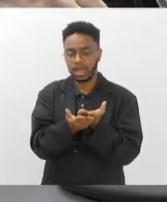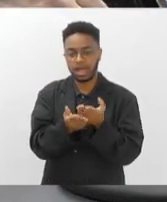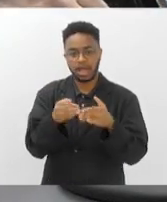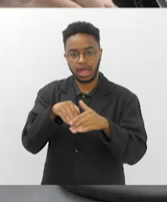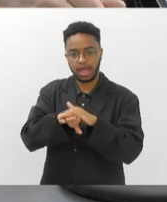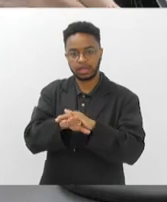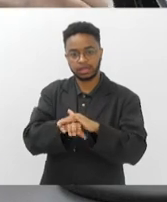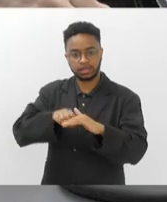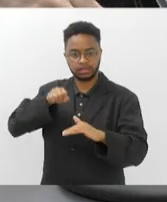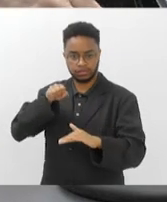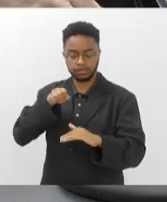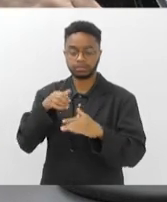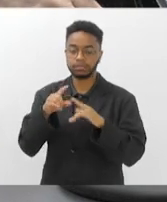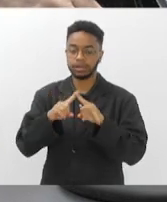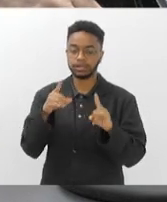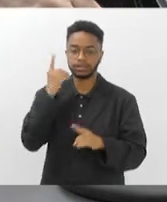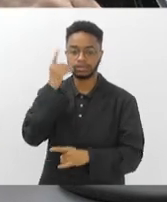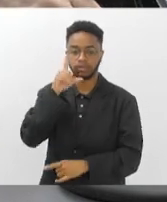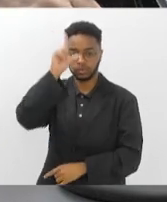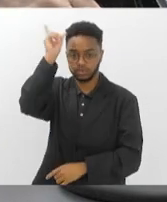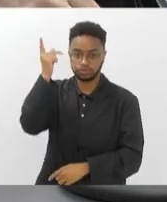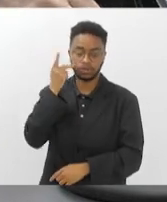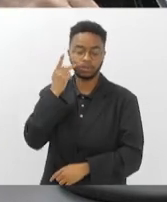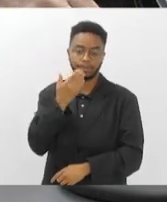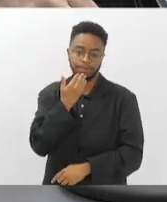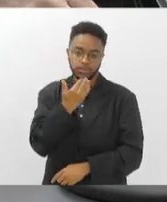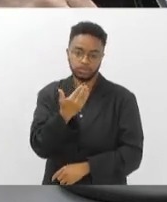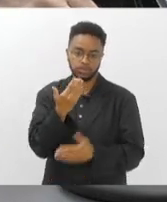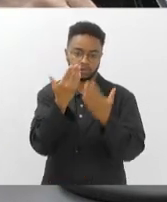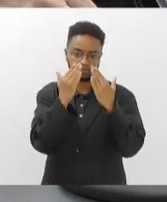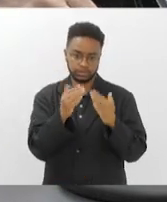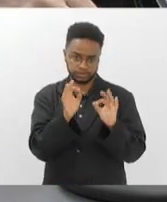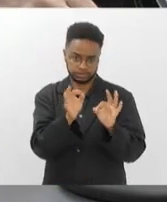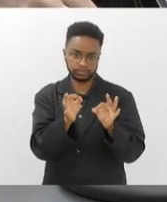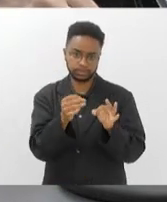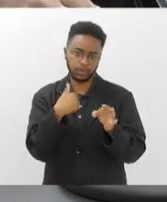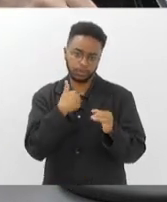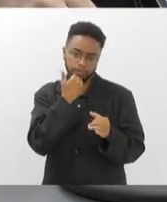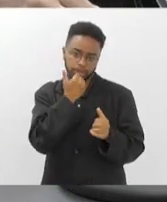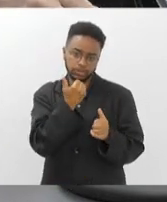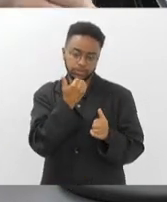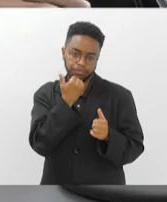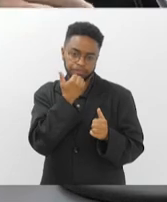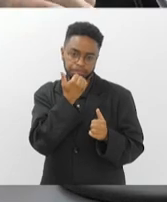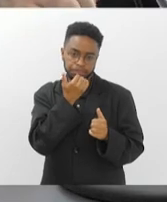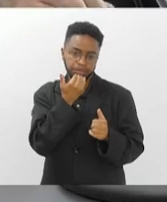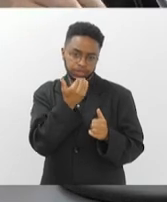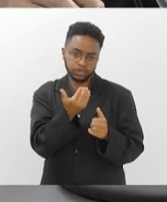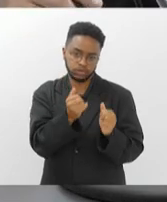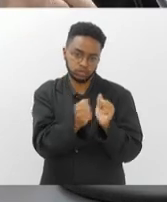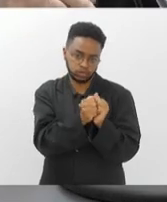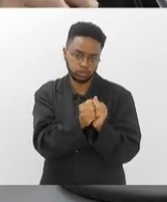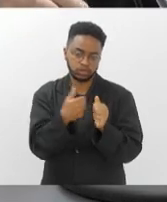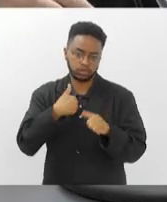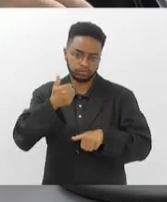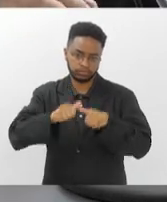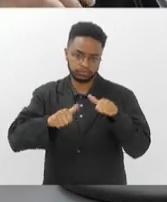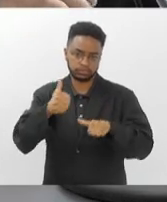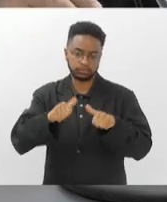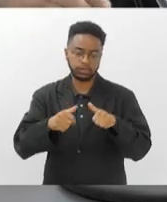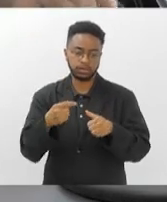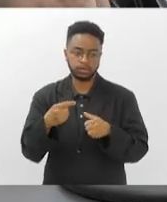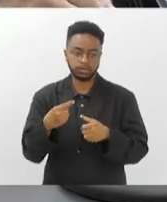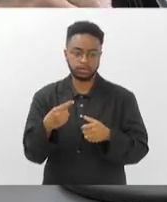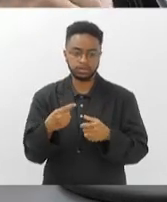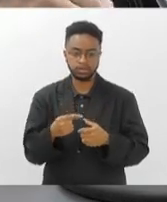o deputado Luiz Paulo pediu vista, né? Porque veja só. Ele pediu vista. Não, se puder pedir a vista conjunta, aí eu também reanalizo. Porque se